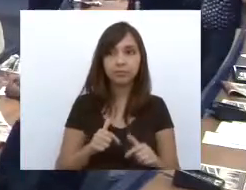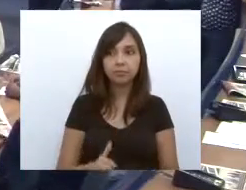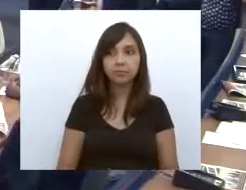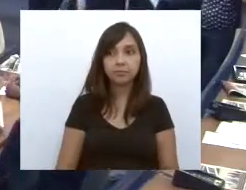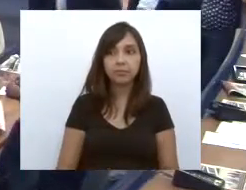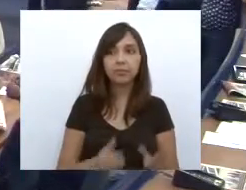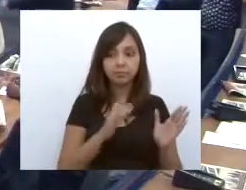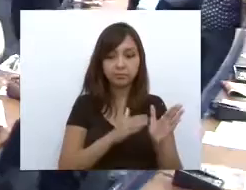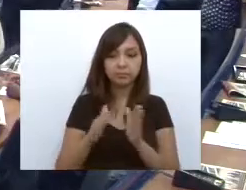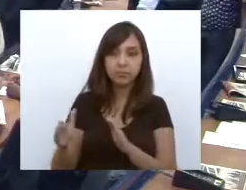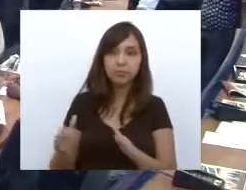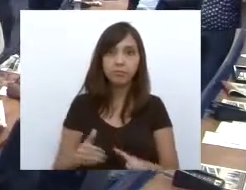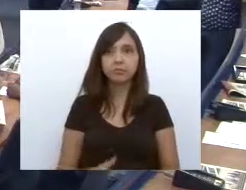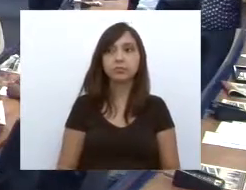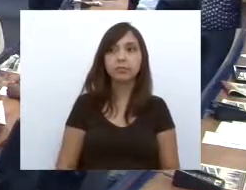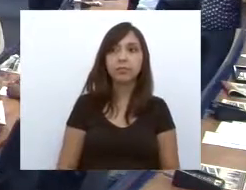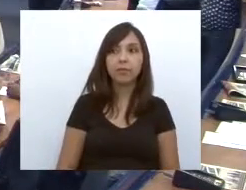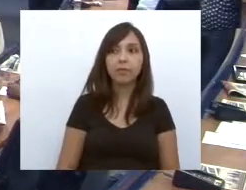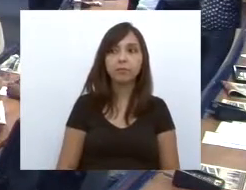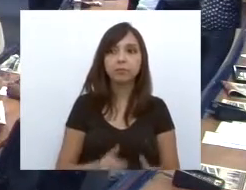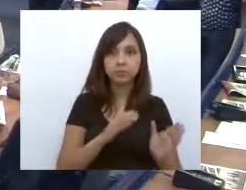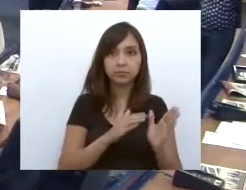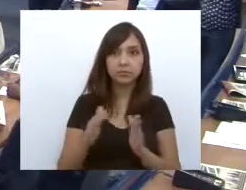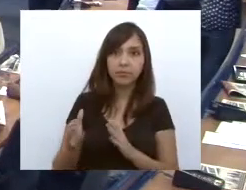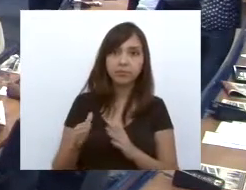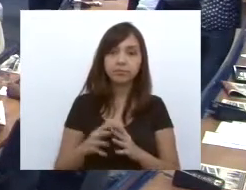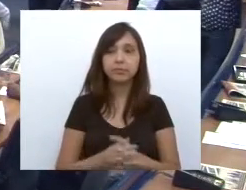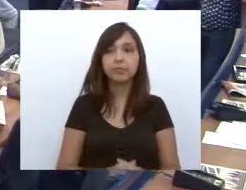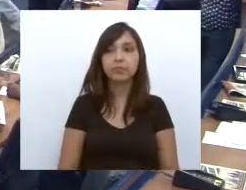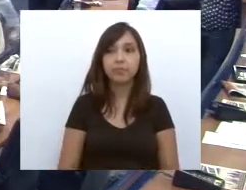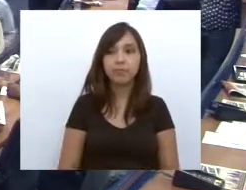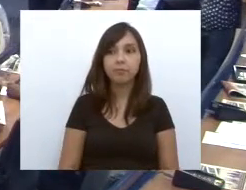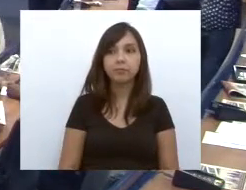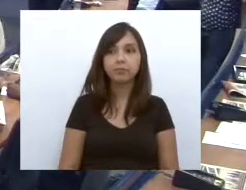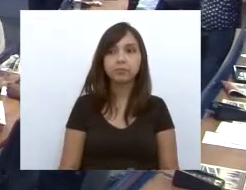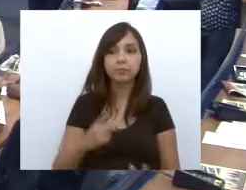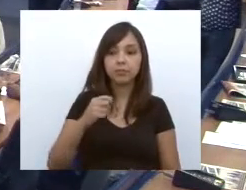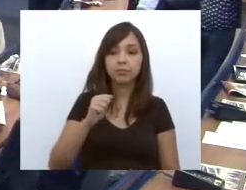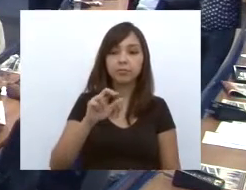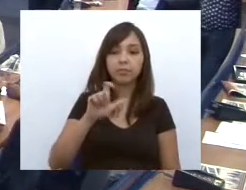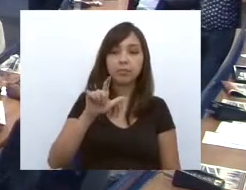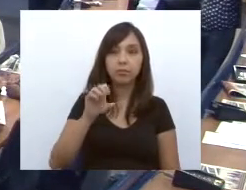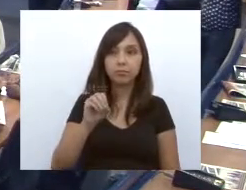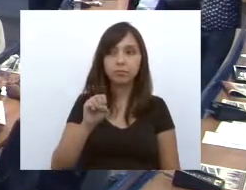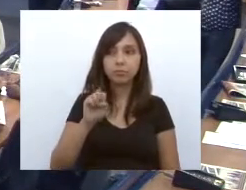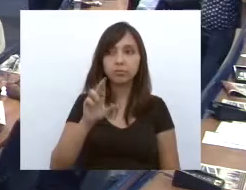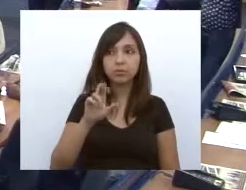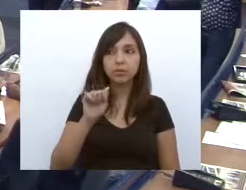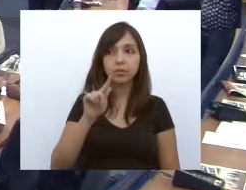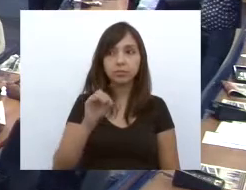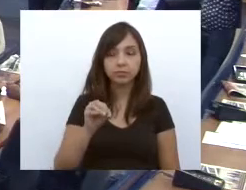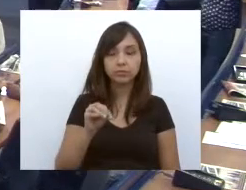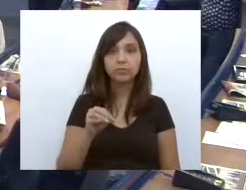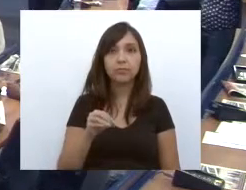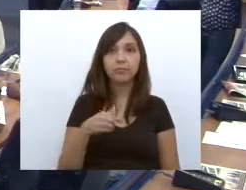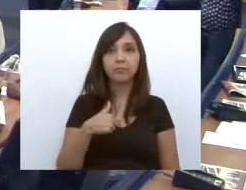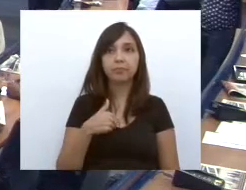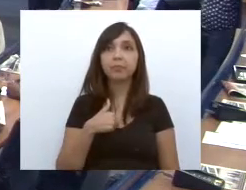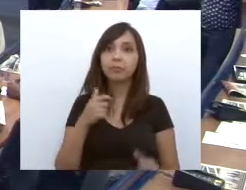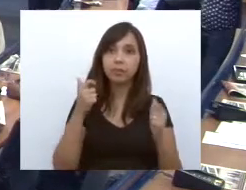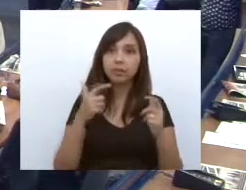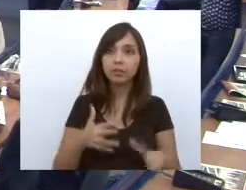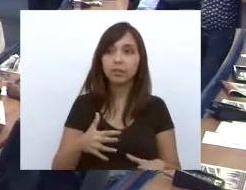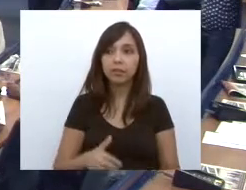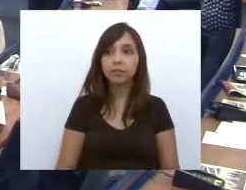Questão de ordem, vereador. Pela ordem. Questão de ordem, senhor. Questão de ordem, vereador Paulo Sérgio. A minha questão de ordem, senhor